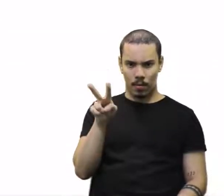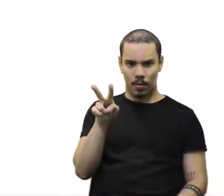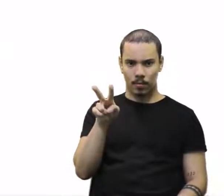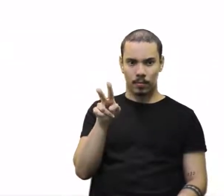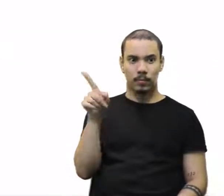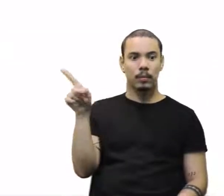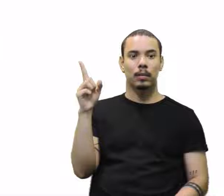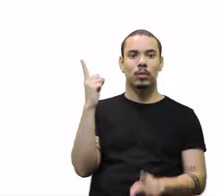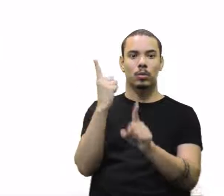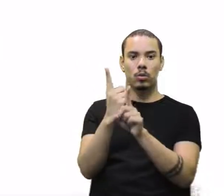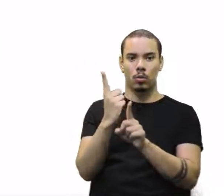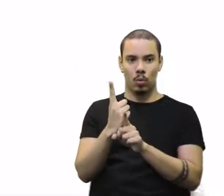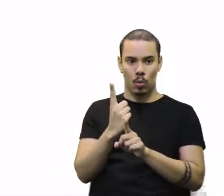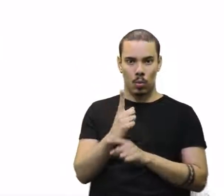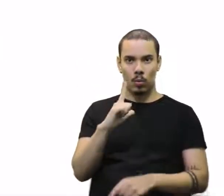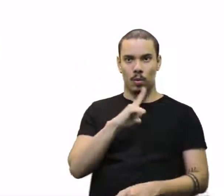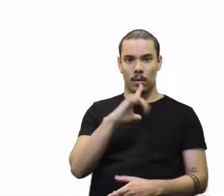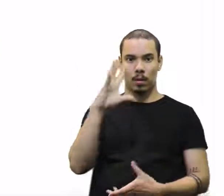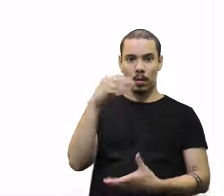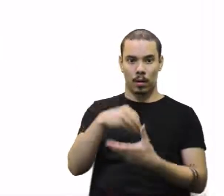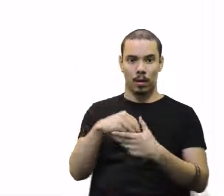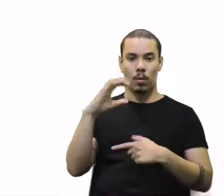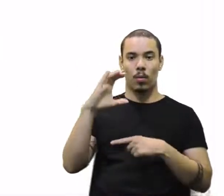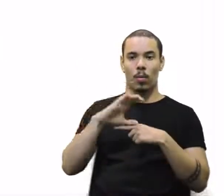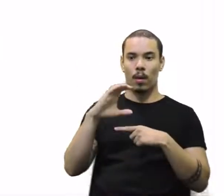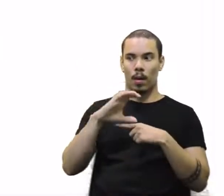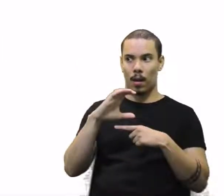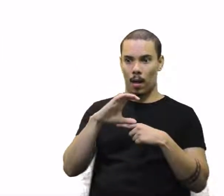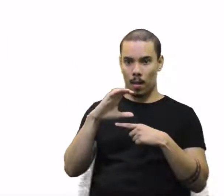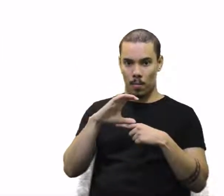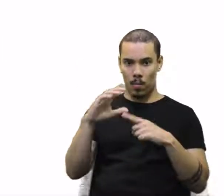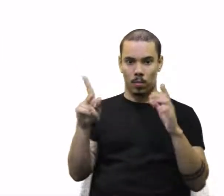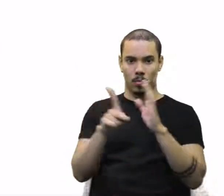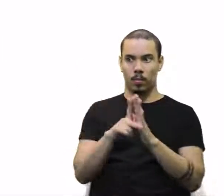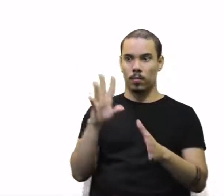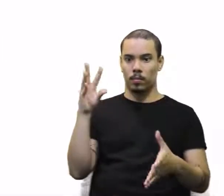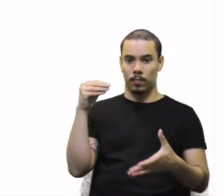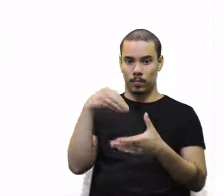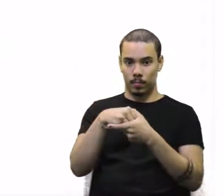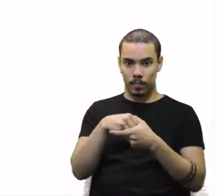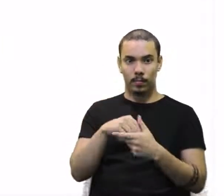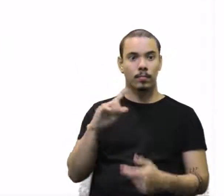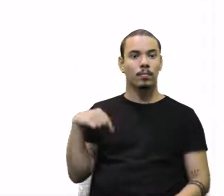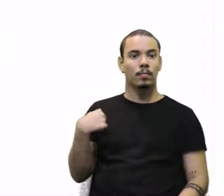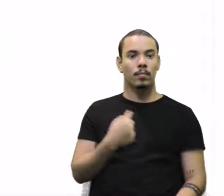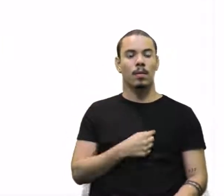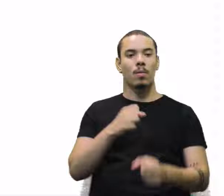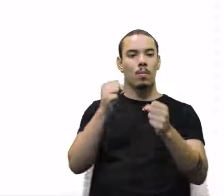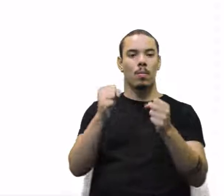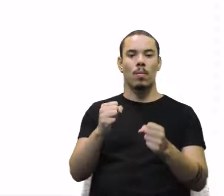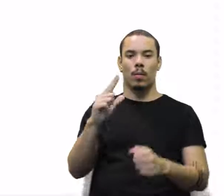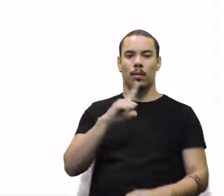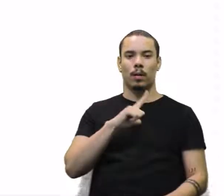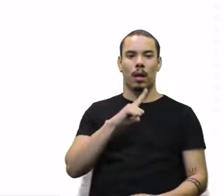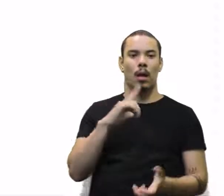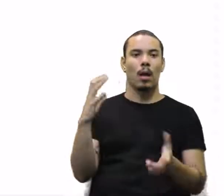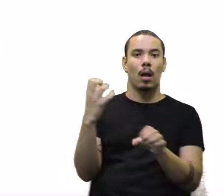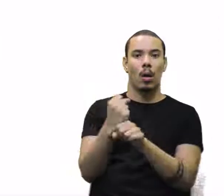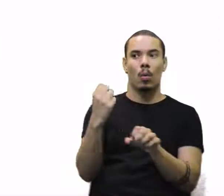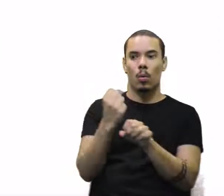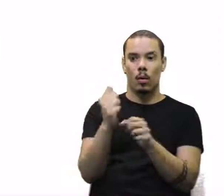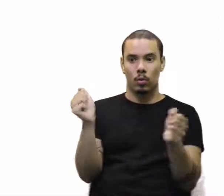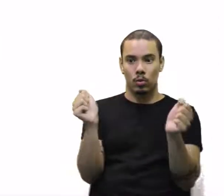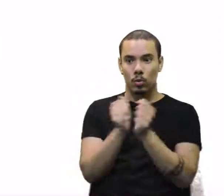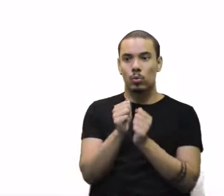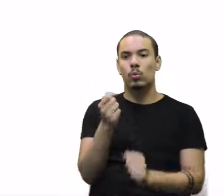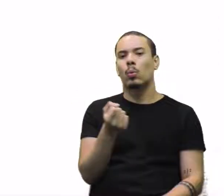Nesses encontros a gente tem os carbonos terciários que a gente pode estar calculando aí a